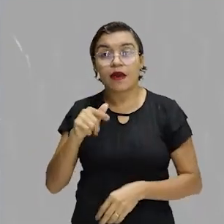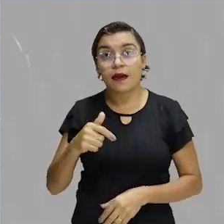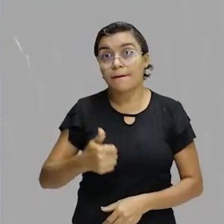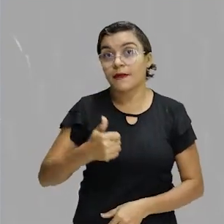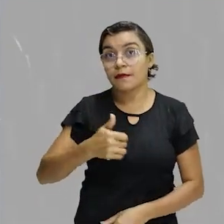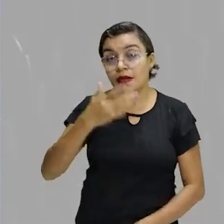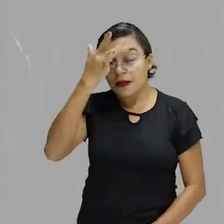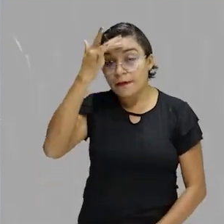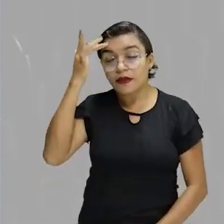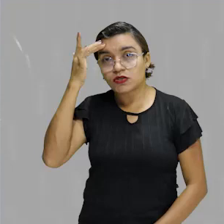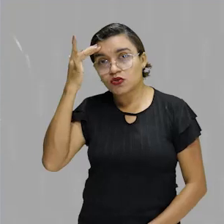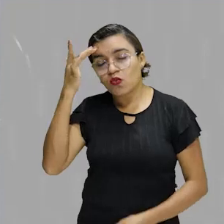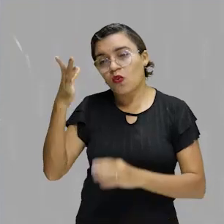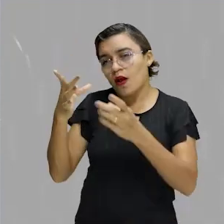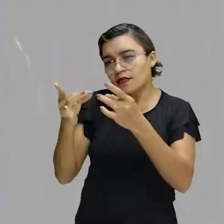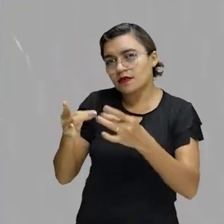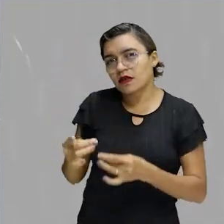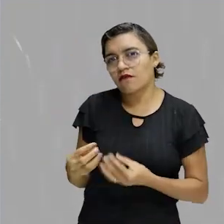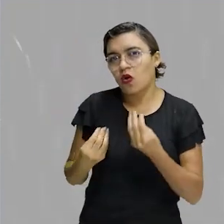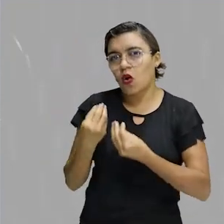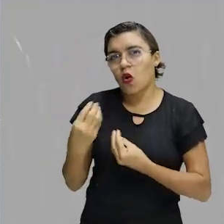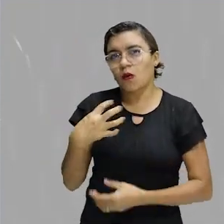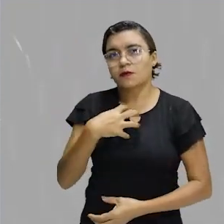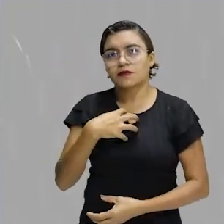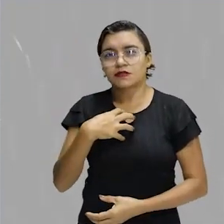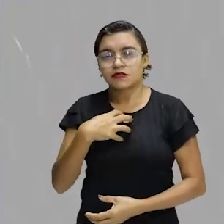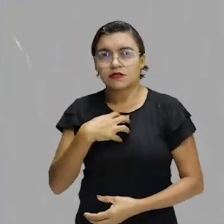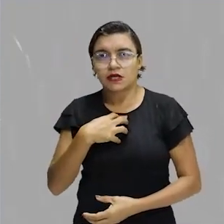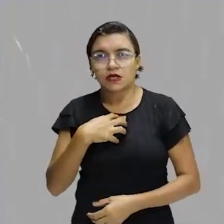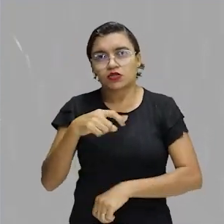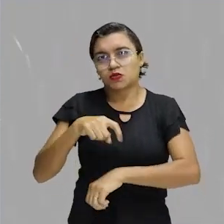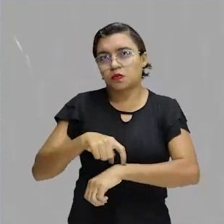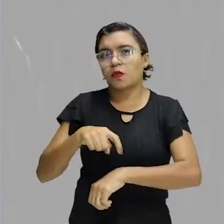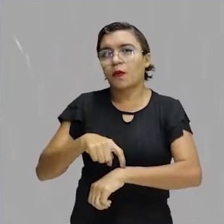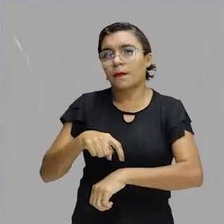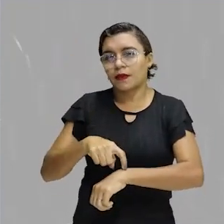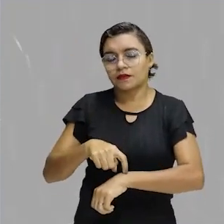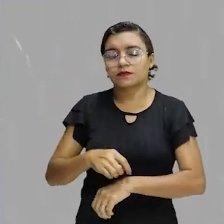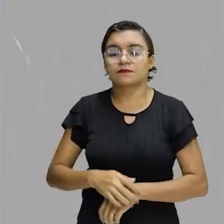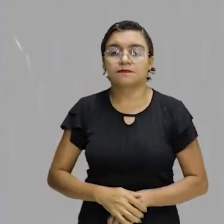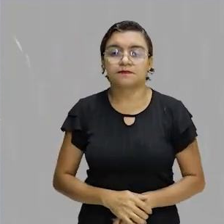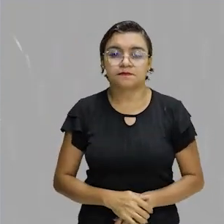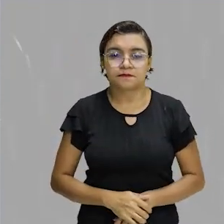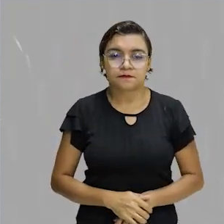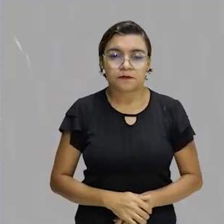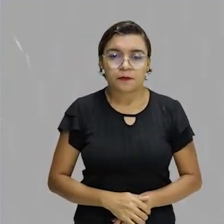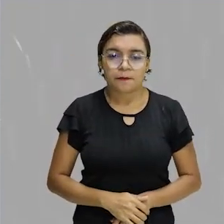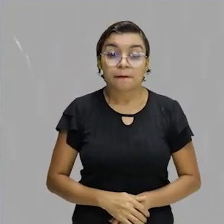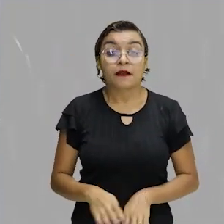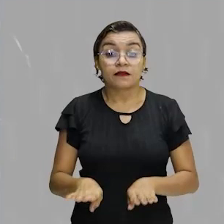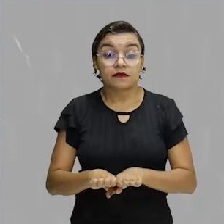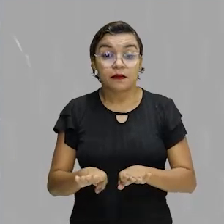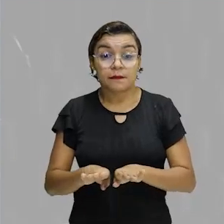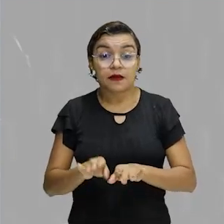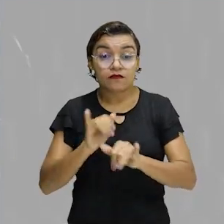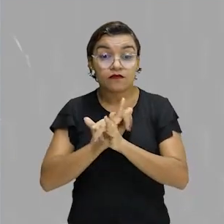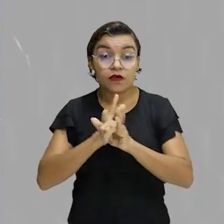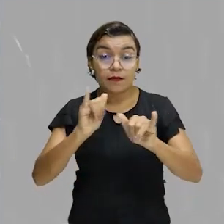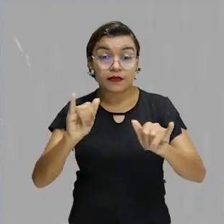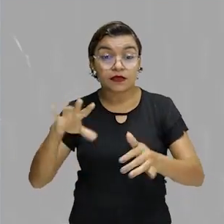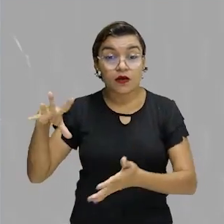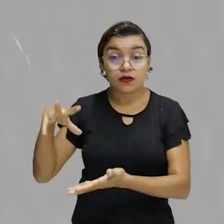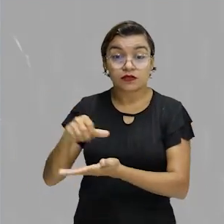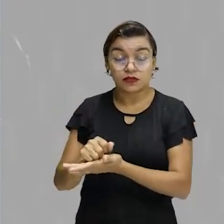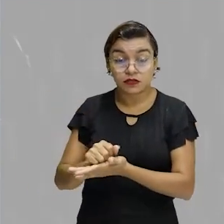aquela pessoa descrevendo como ela se sente em relação a determinadas situações. A informação também é registrada